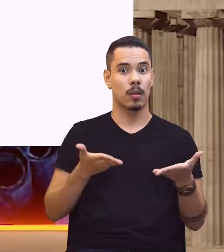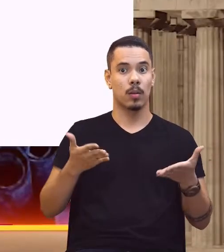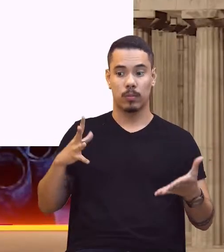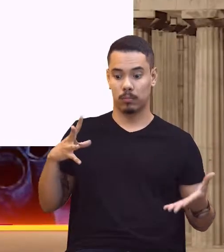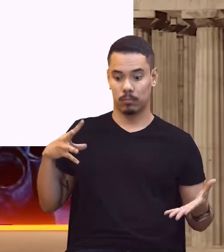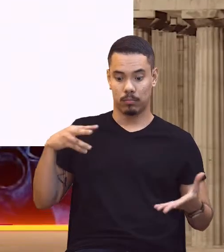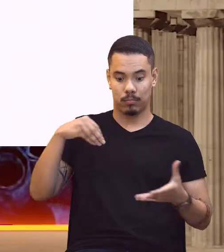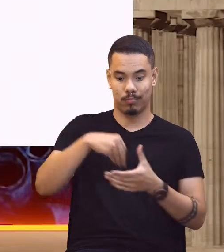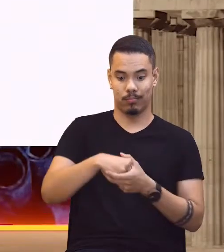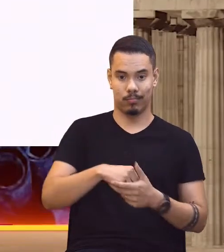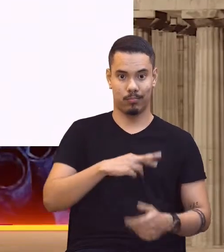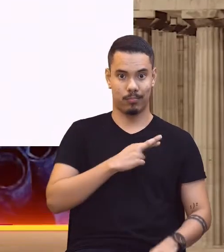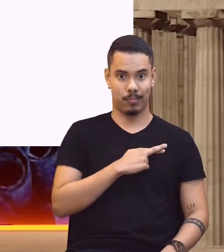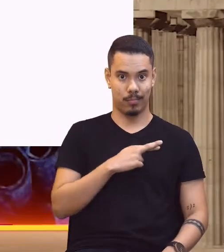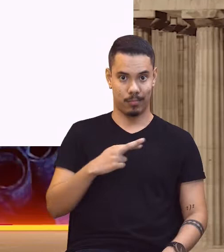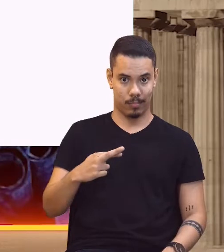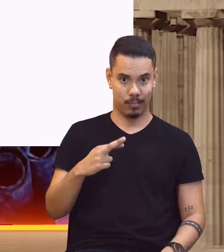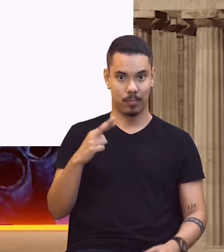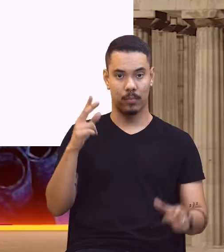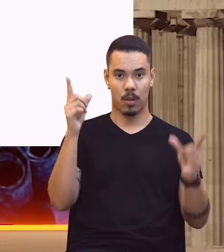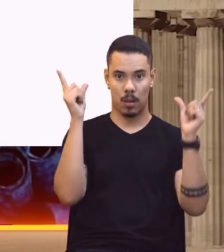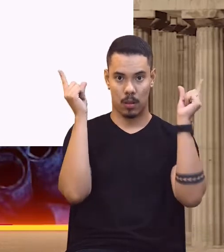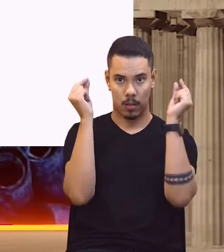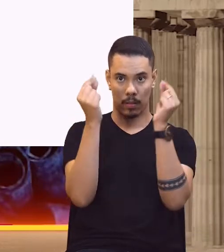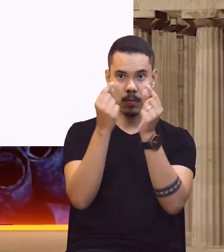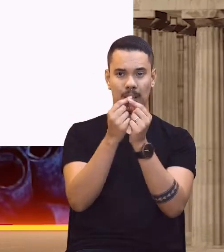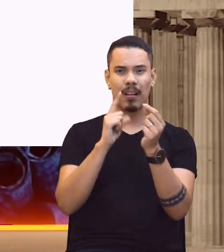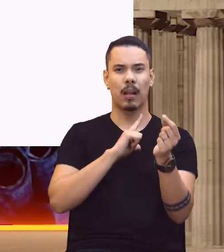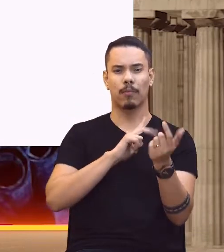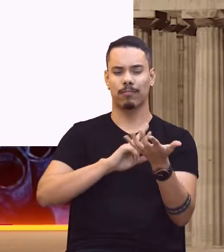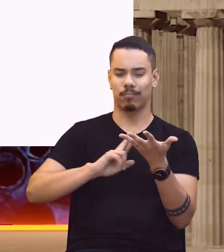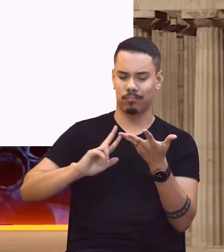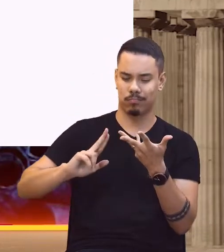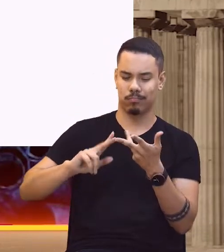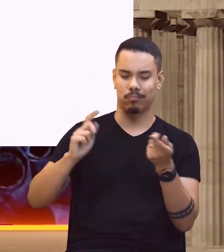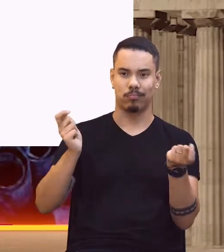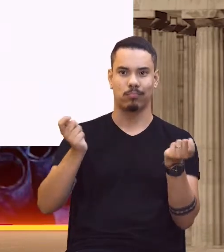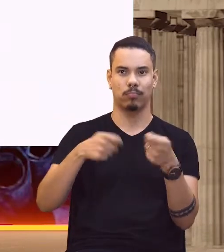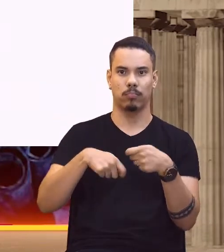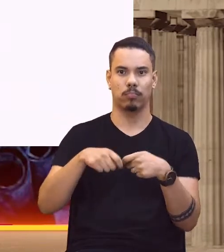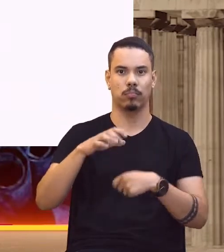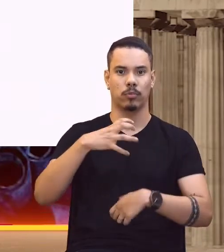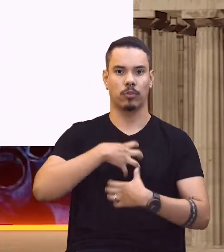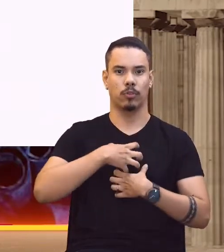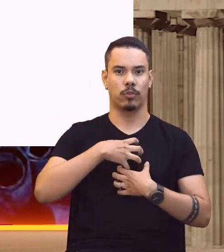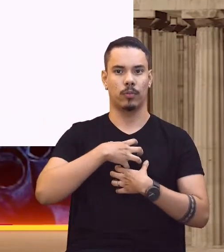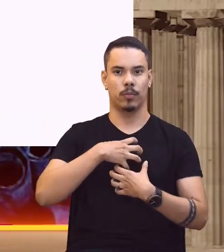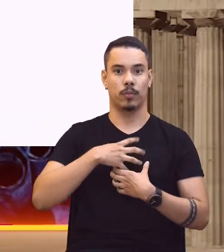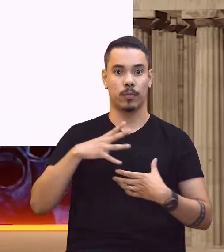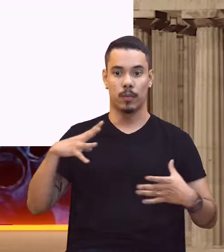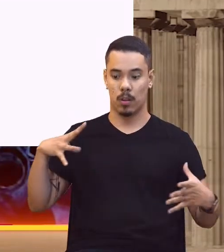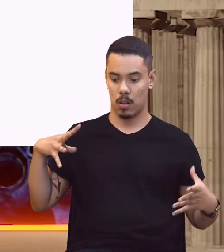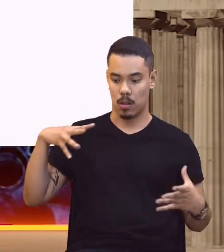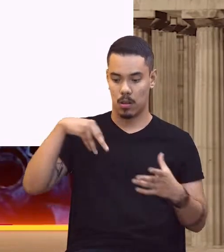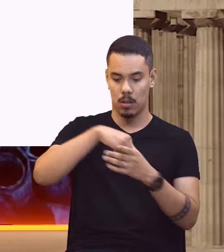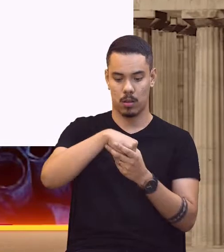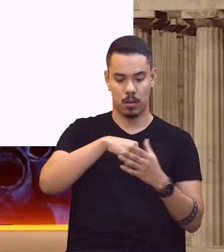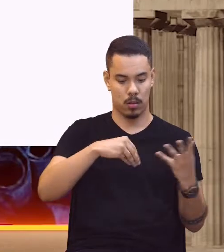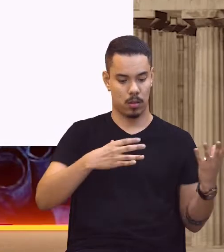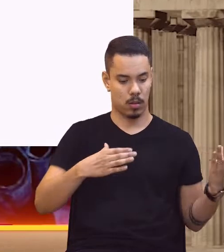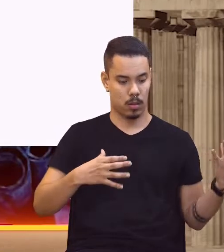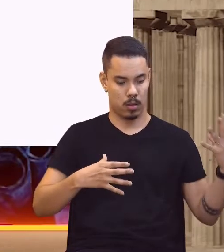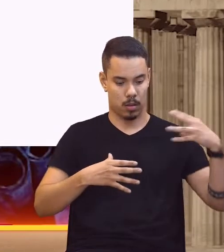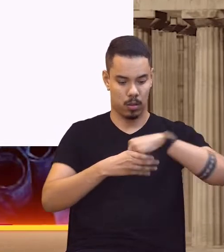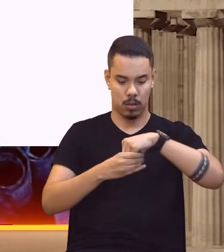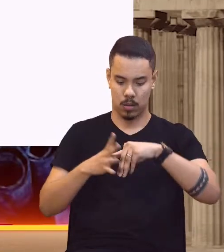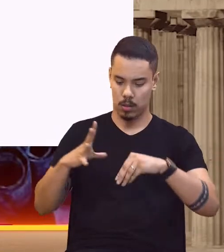da religião grega, existem várias outras formas de religião, então elas são incorporadas à religião grega,